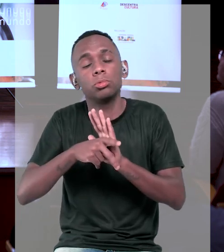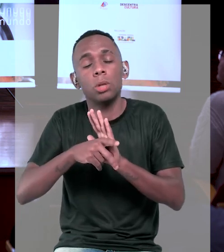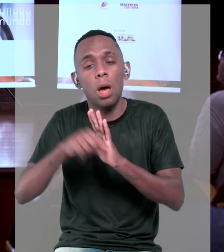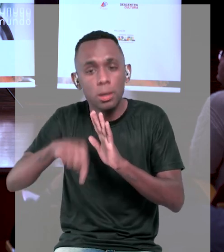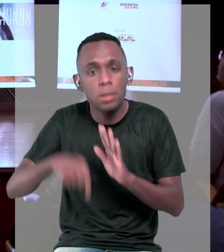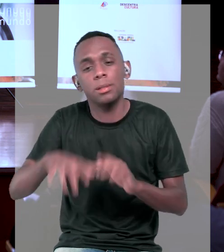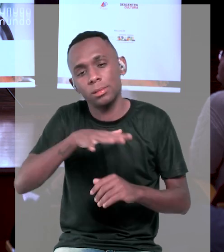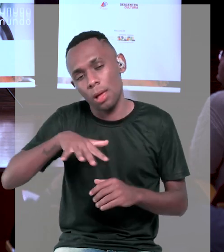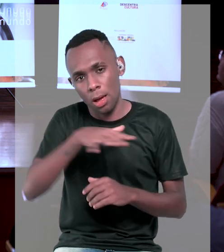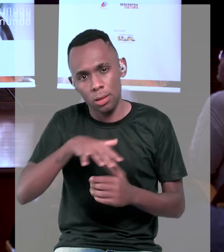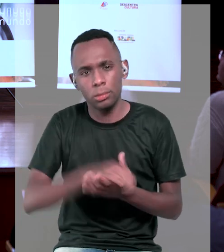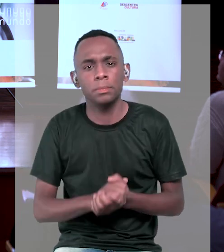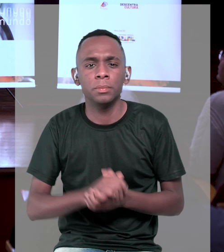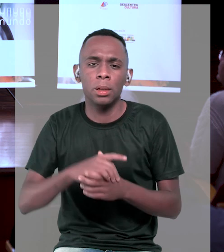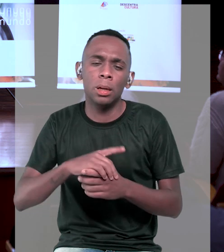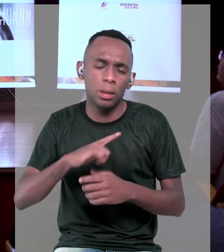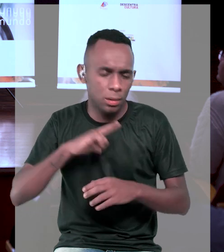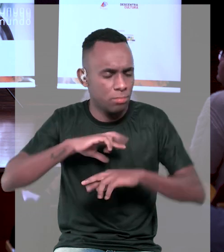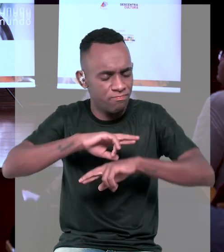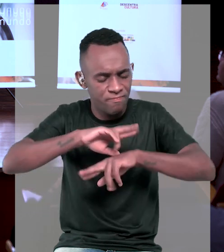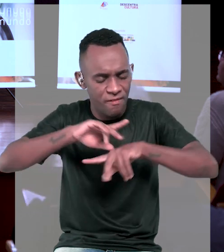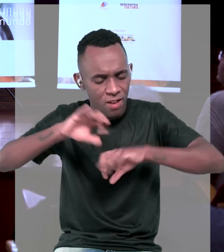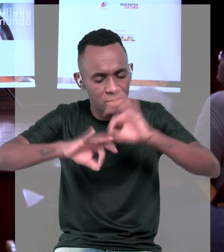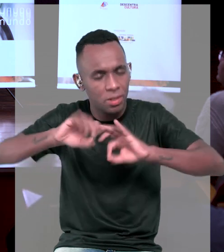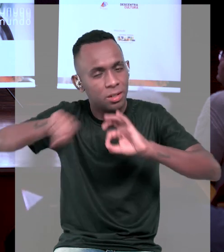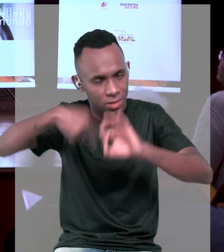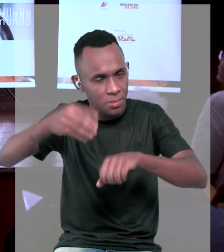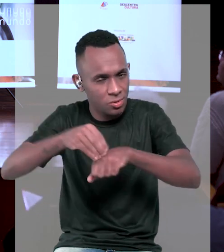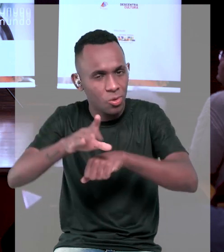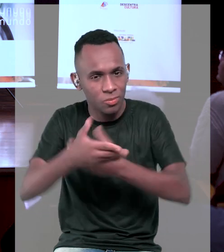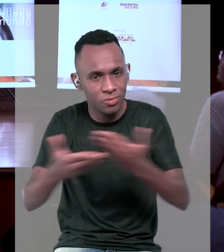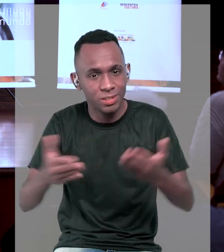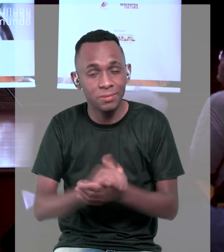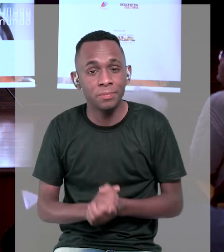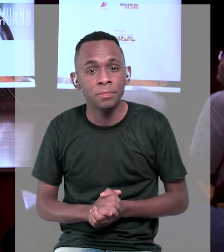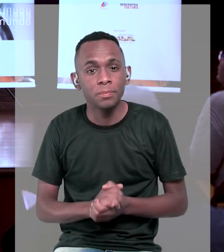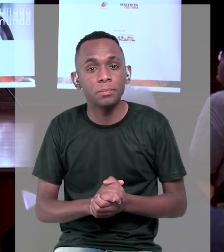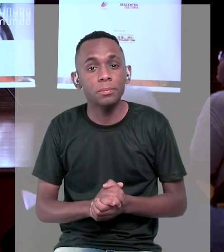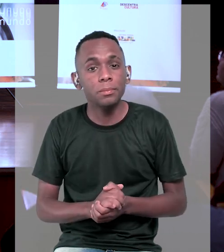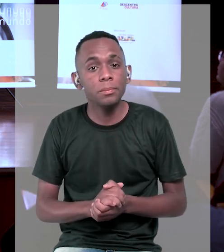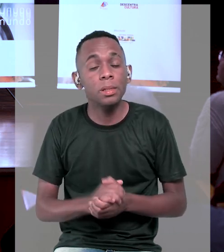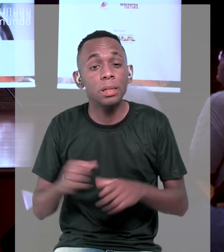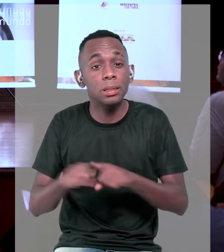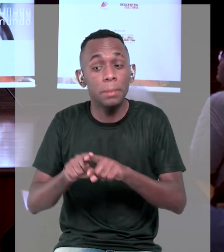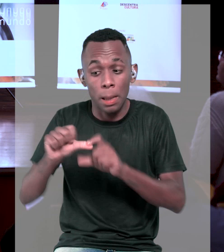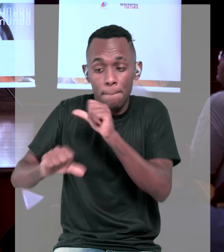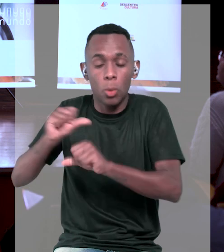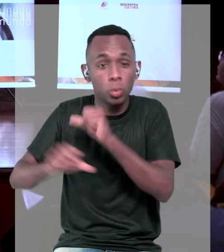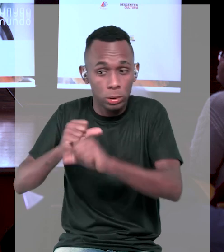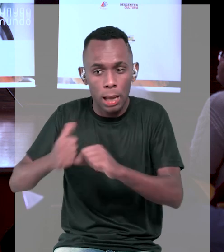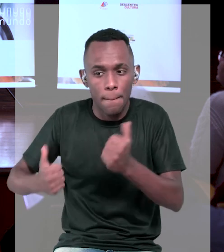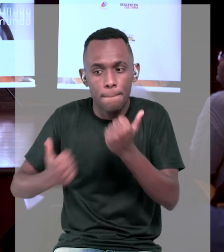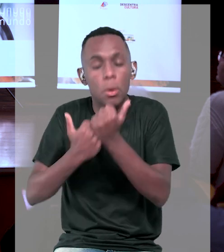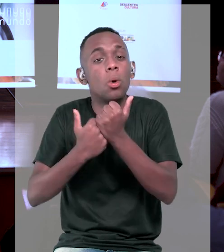Papo. Tem várias ainda planejadas que depois eu conto. O Mutações também conta com apoio da Embaixada da